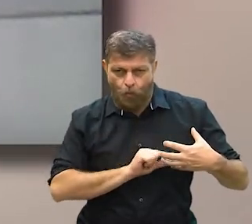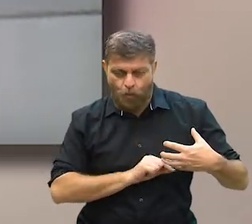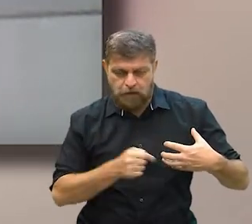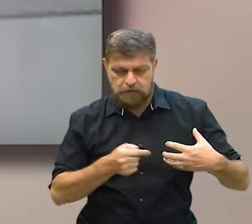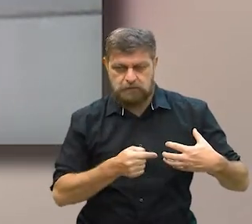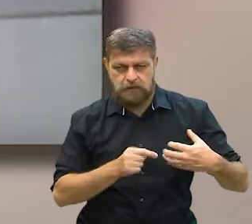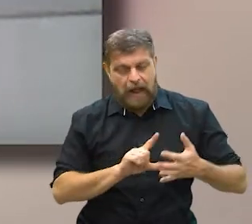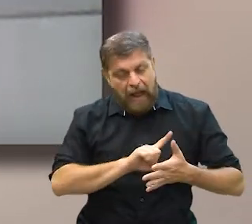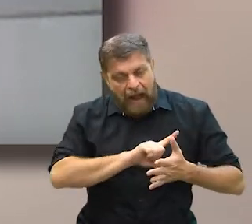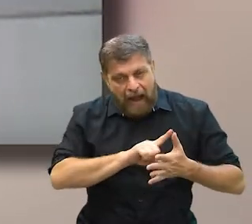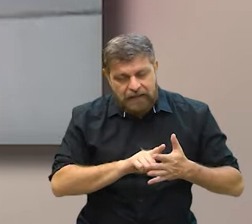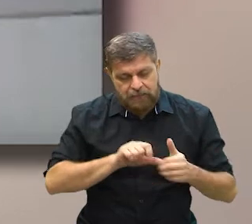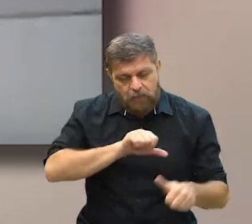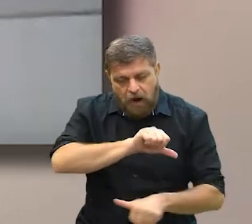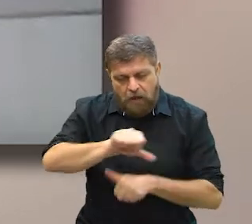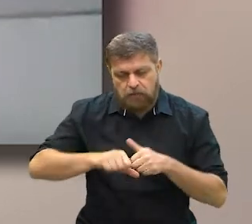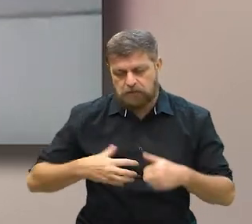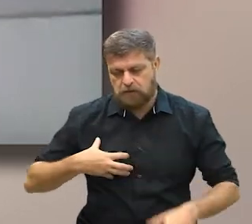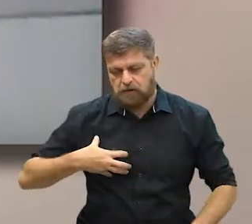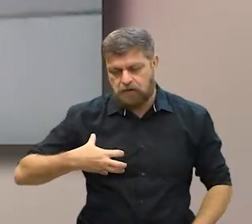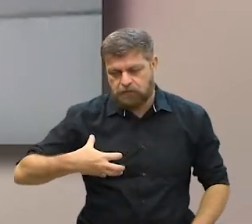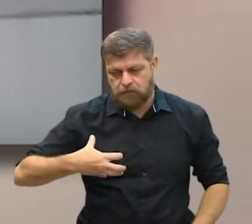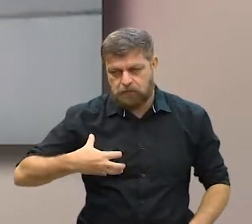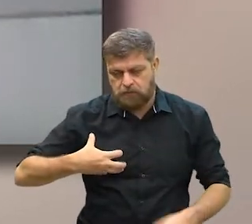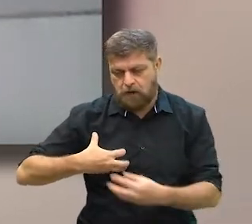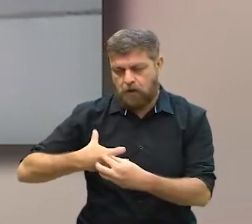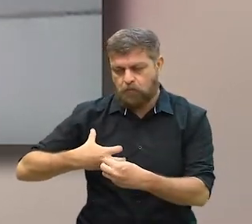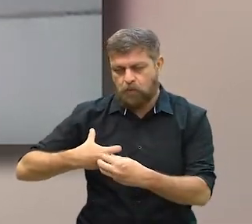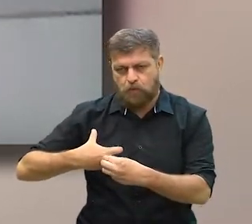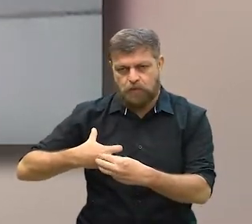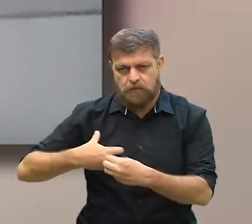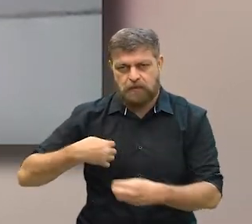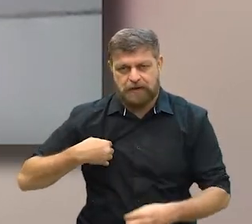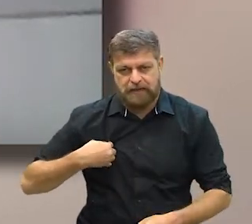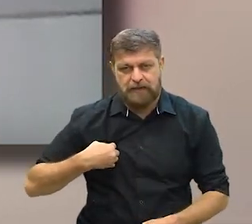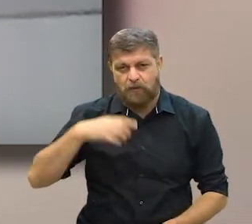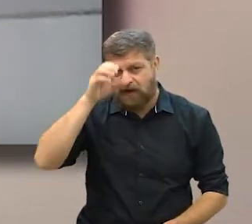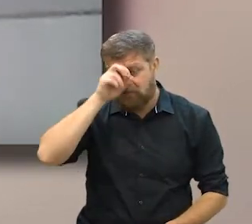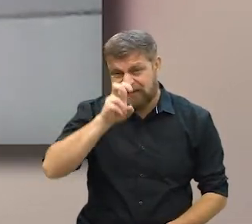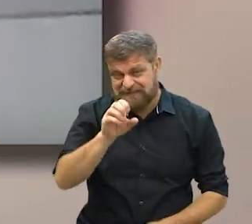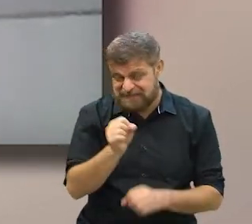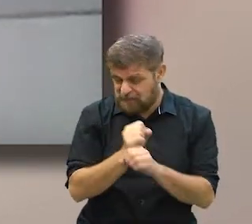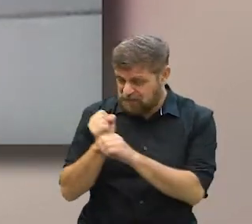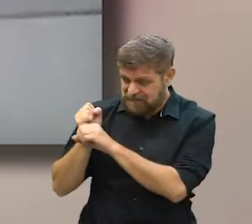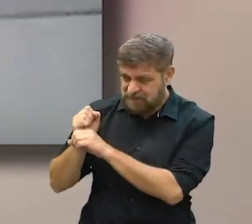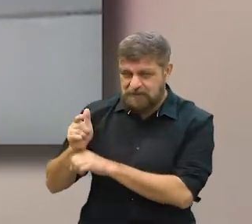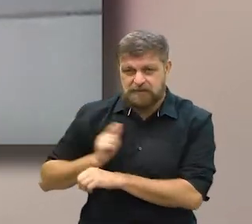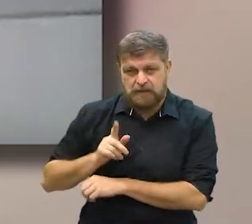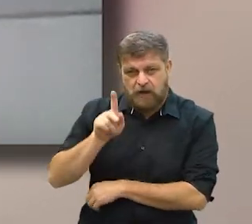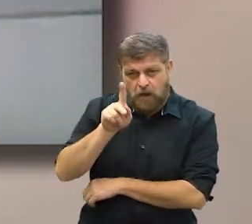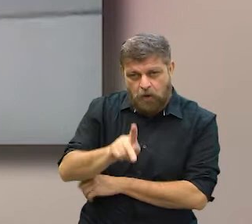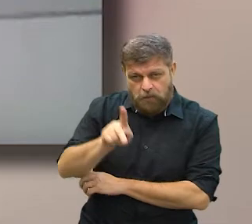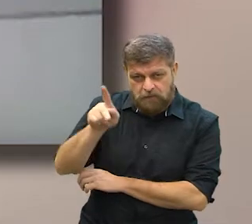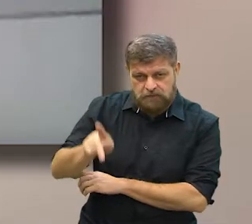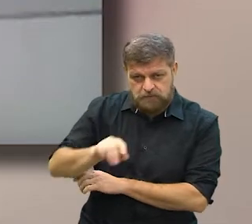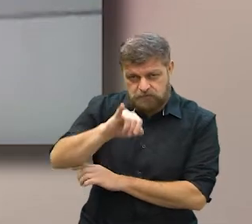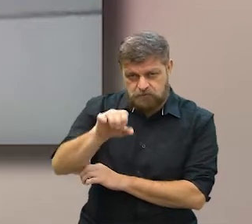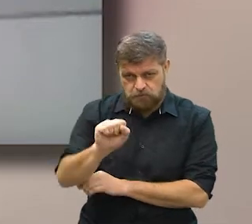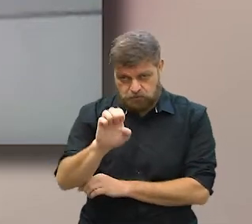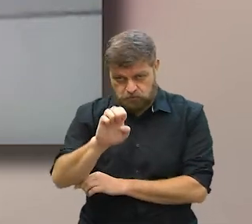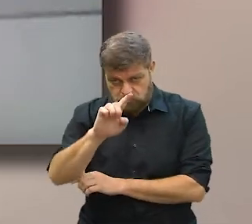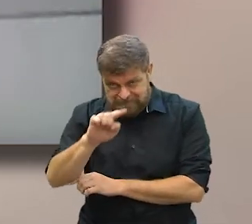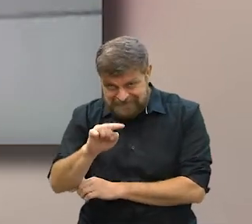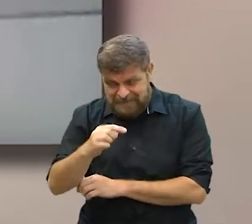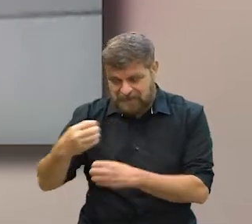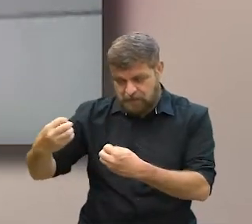resto. Então, é muito importante esvaziar um peito. Porque quando, nossa, isso aí aprendi há 50 anos atrás